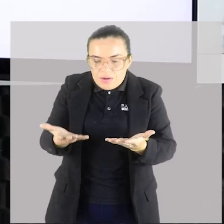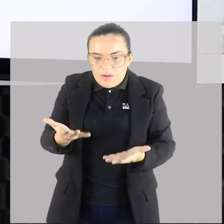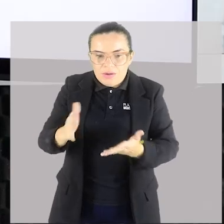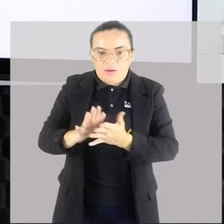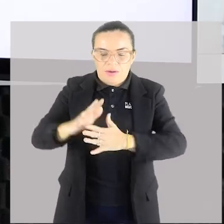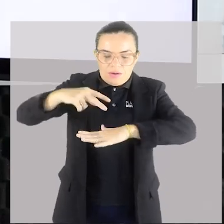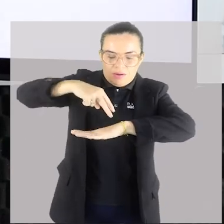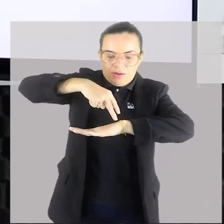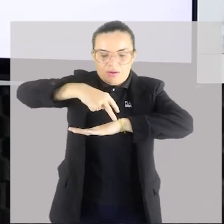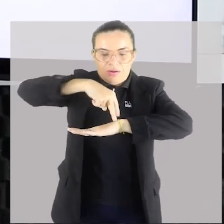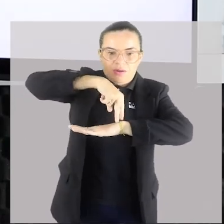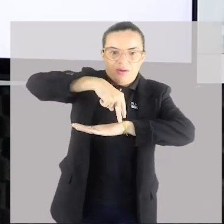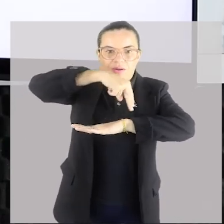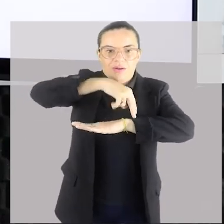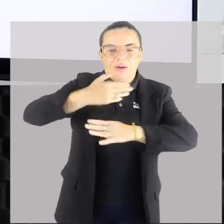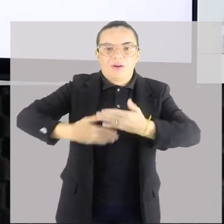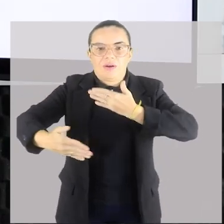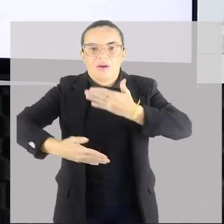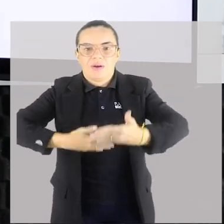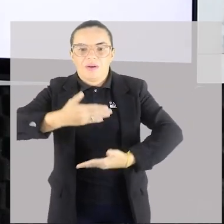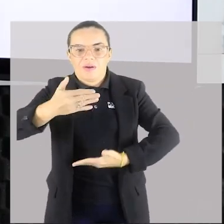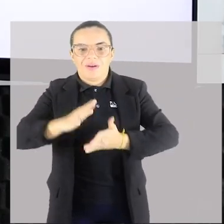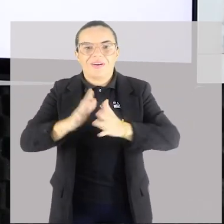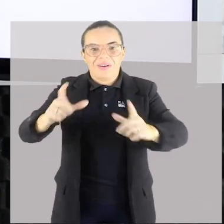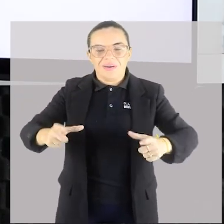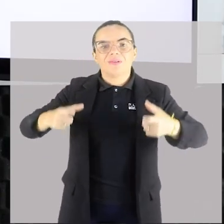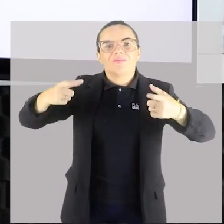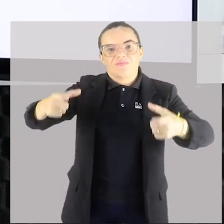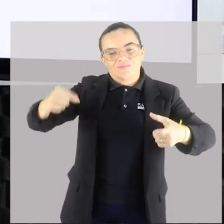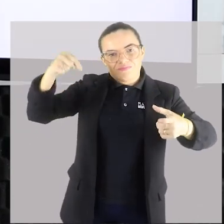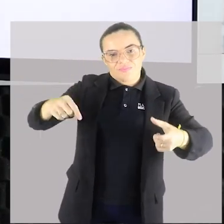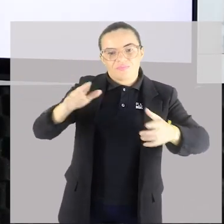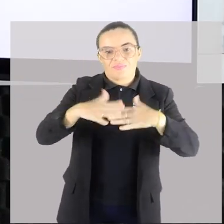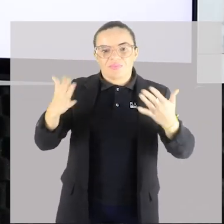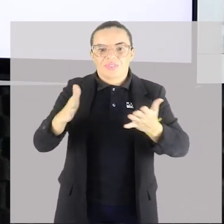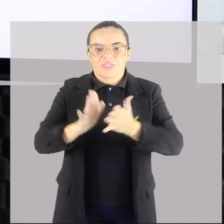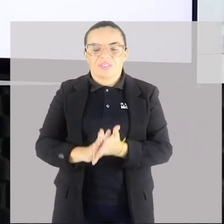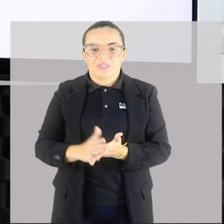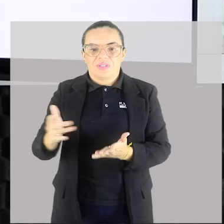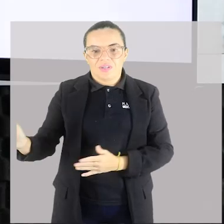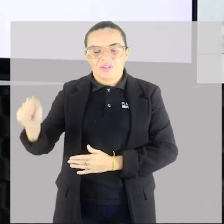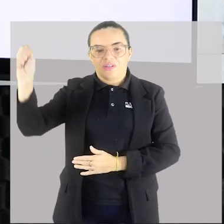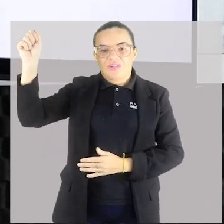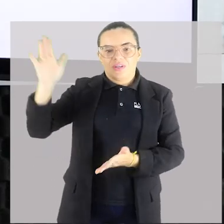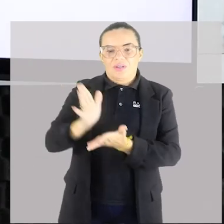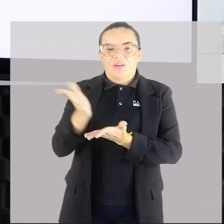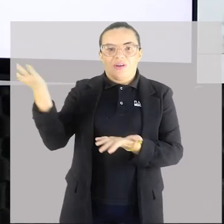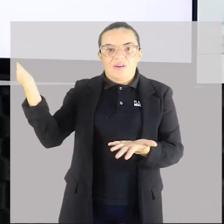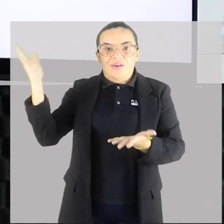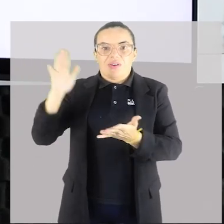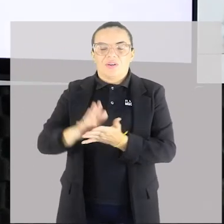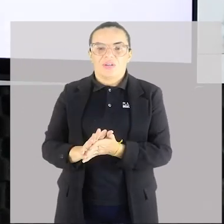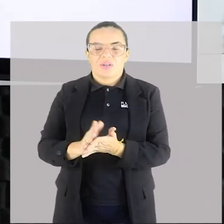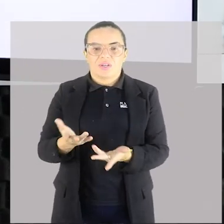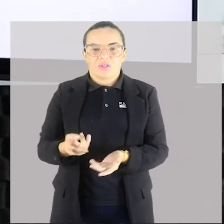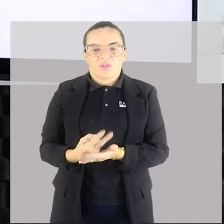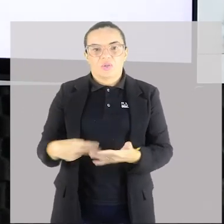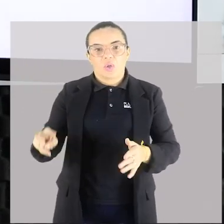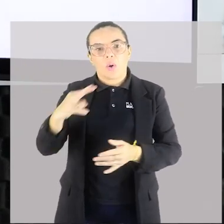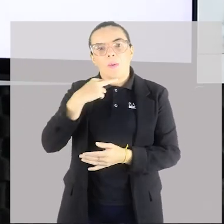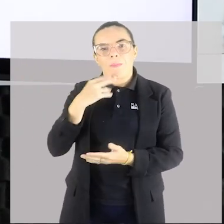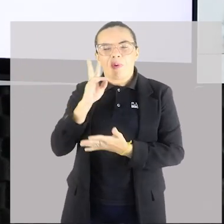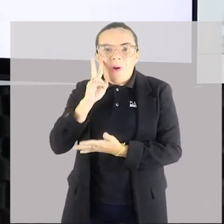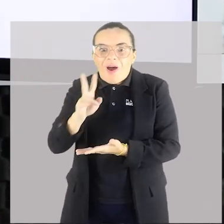dizer, ela acaba interagindo com o espaço, interagindo com o ambiente. Eu já vi adultos que não podem ver camas elásticas. É estranho.